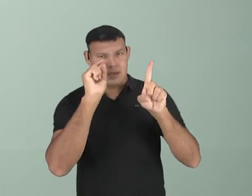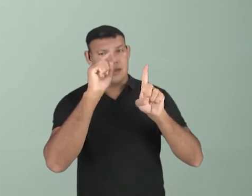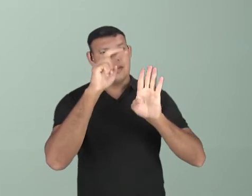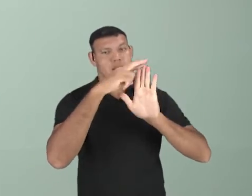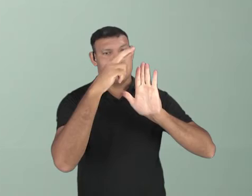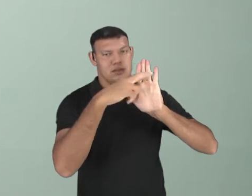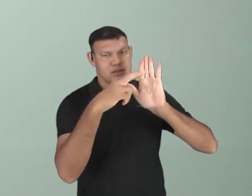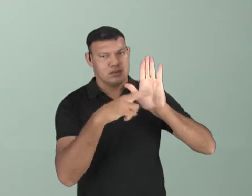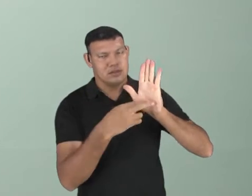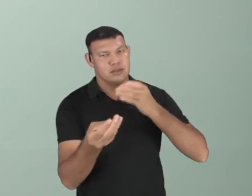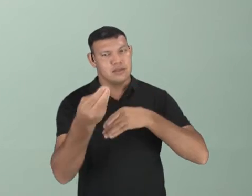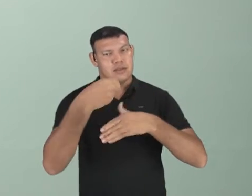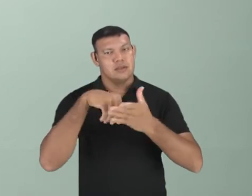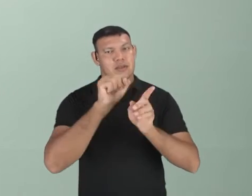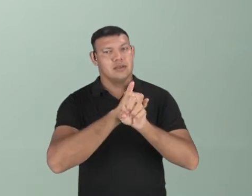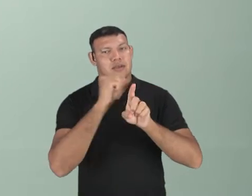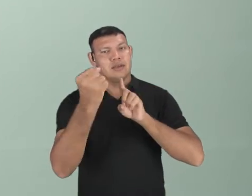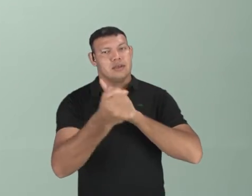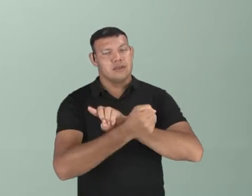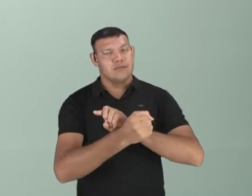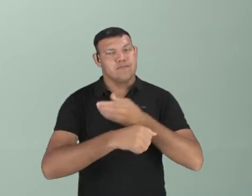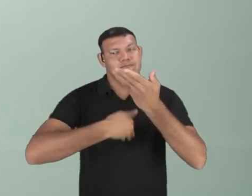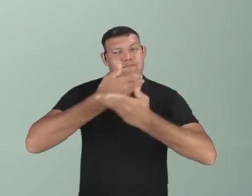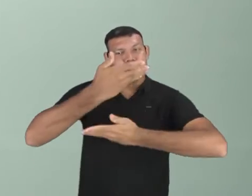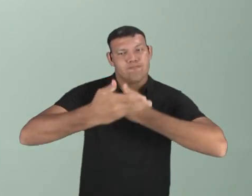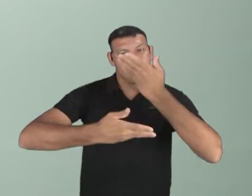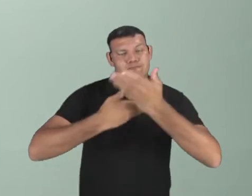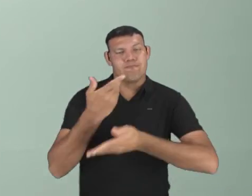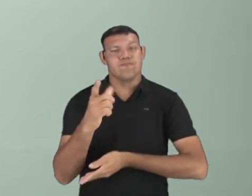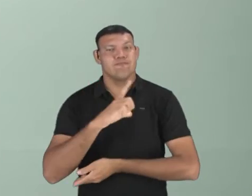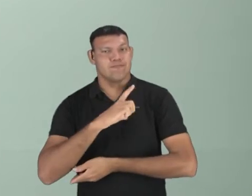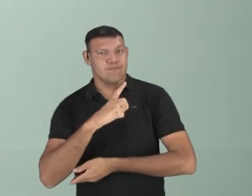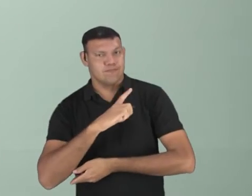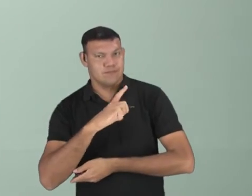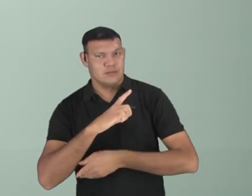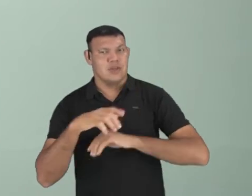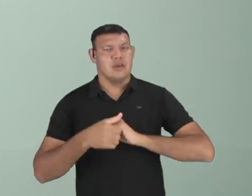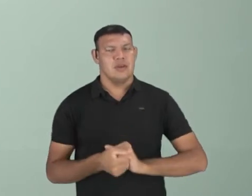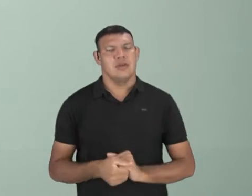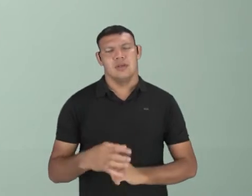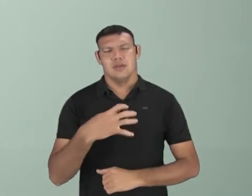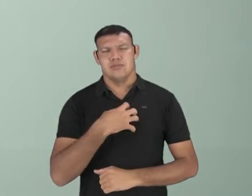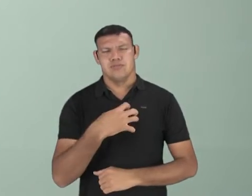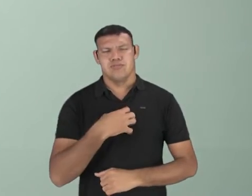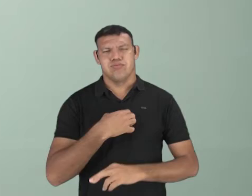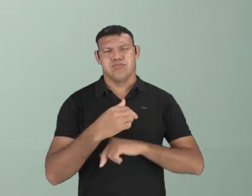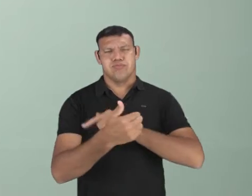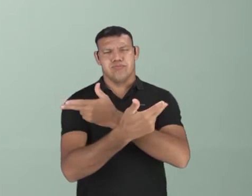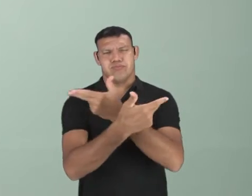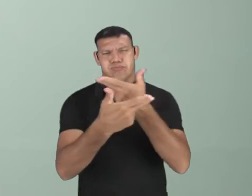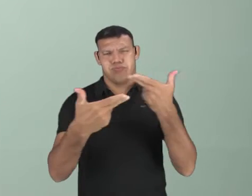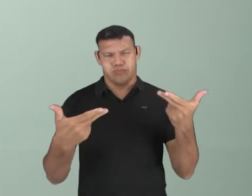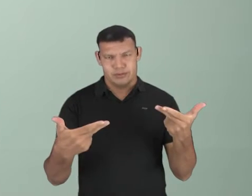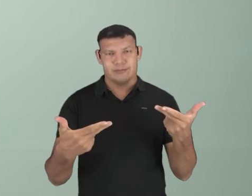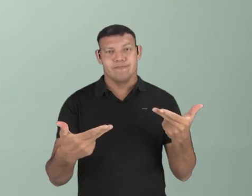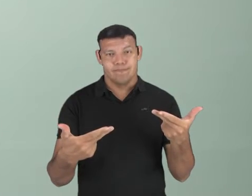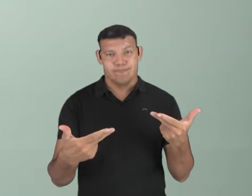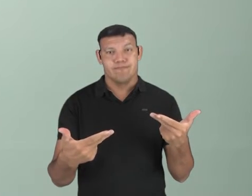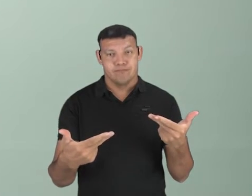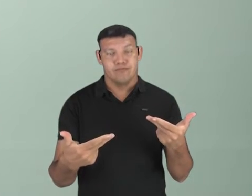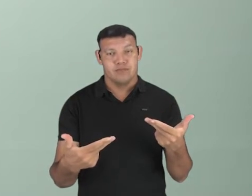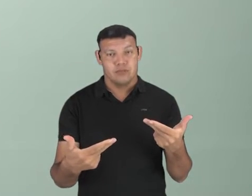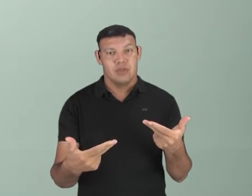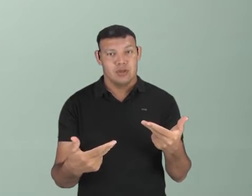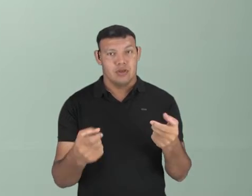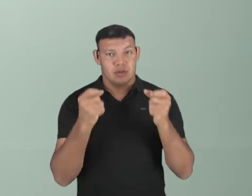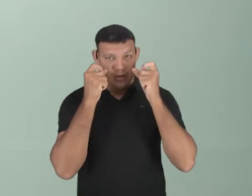sociedade, essa sociedade que tem essa interação humana de várias formas. E o que é interessante, nessa